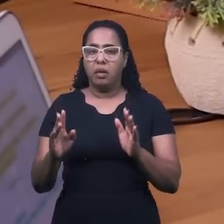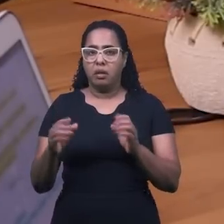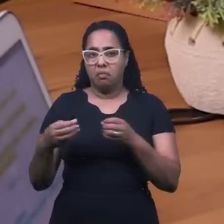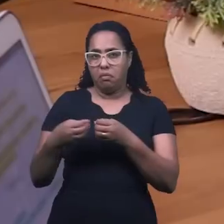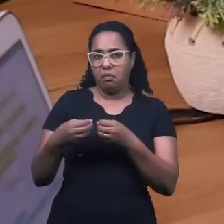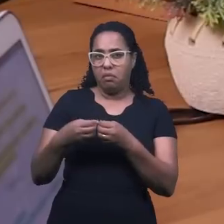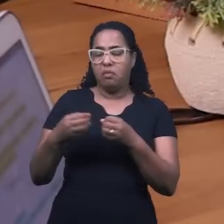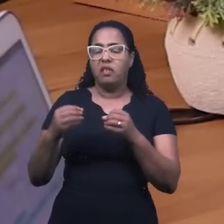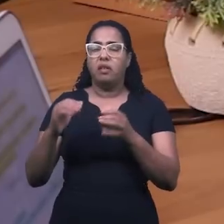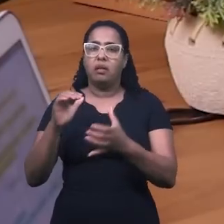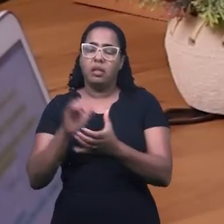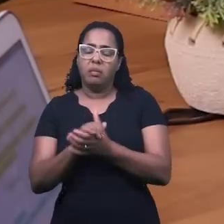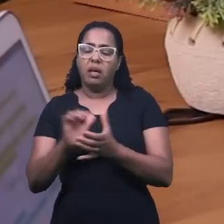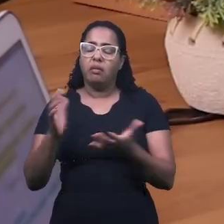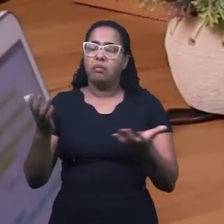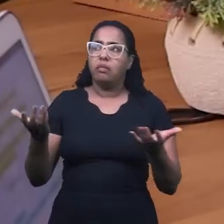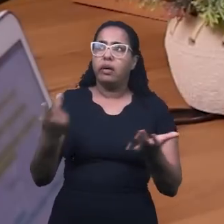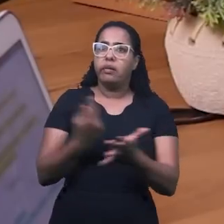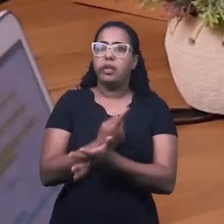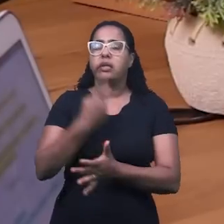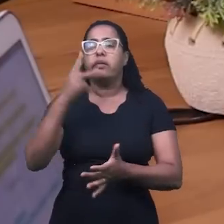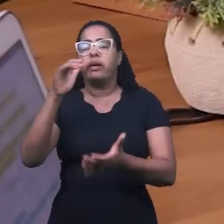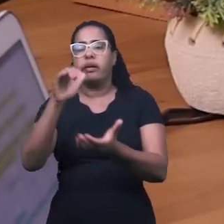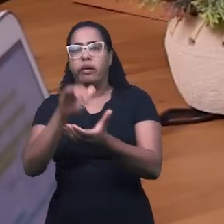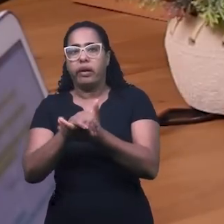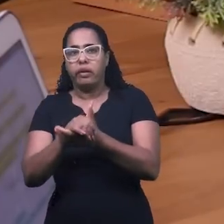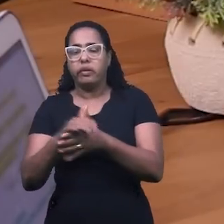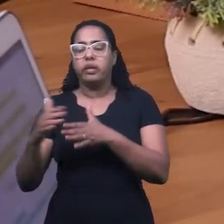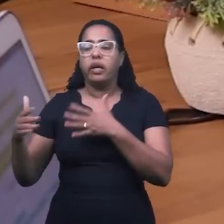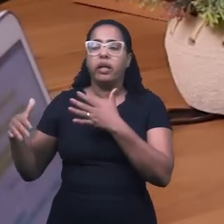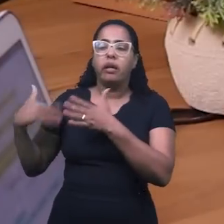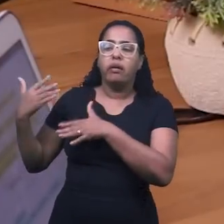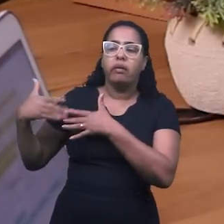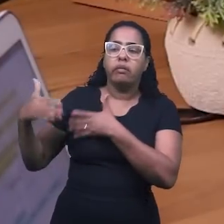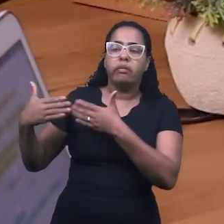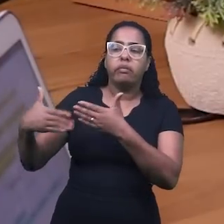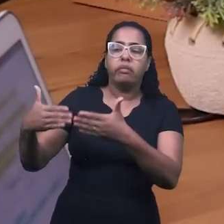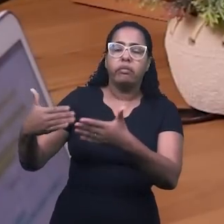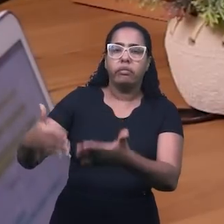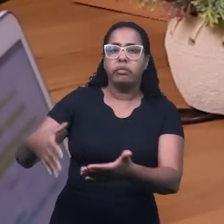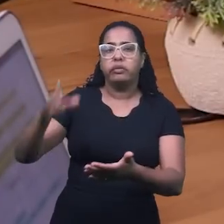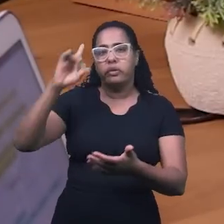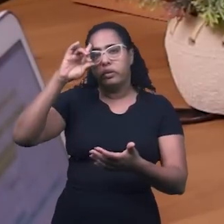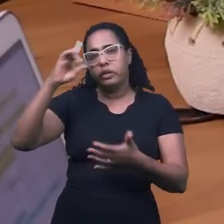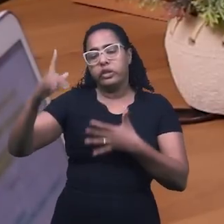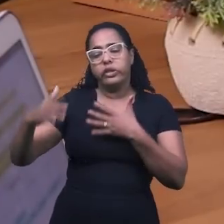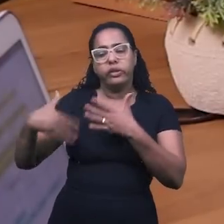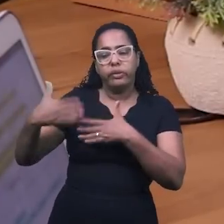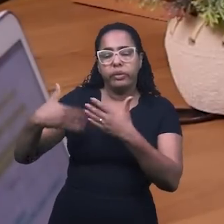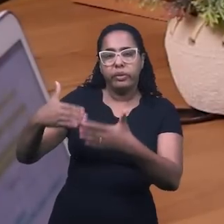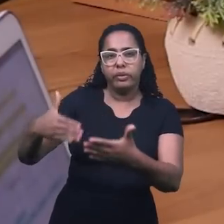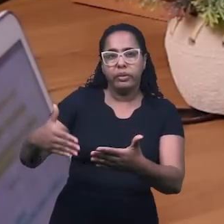nessa semana do casamento, aí casei e tudo. E foram passando os dias,